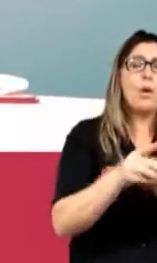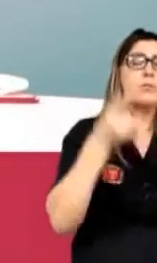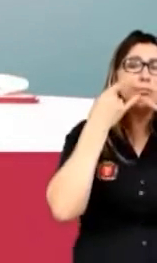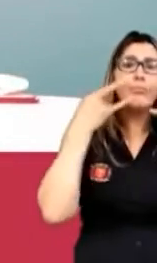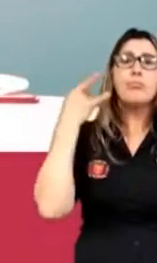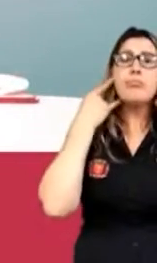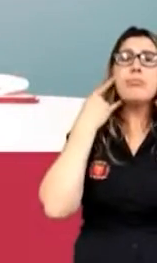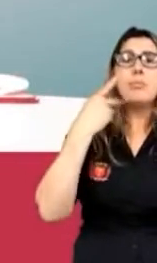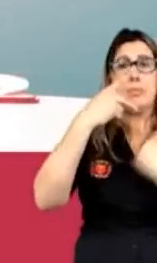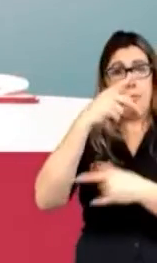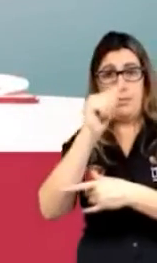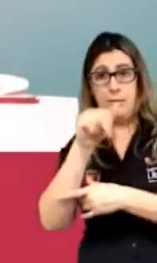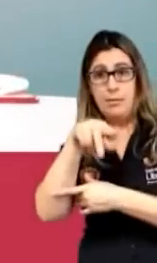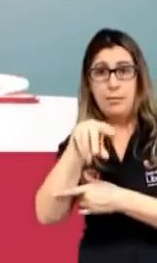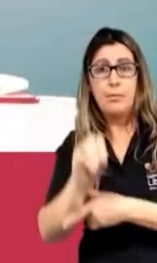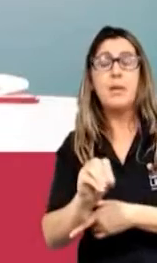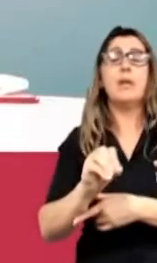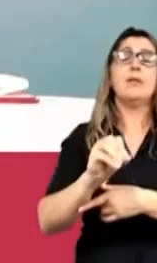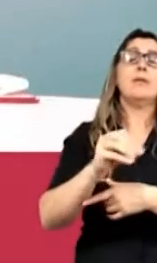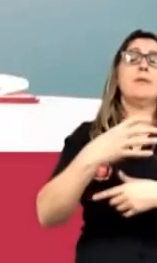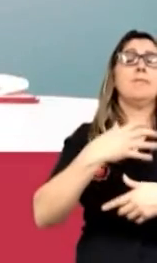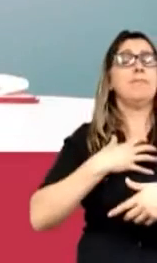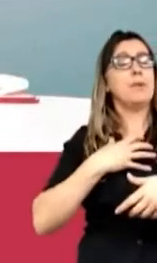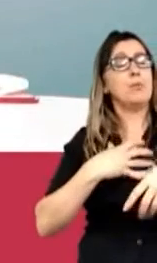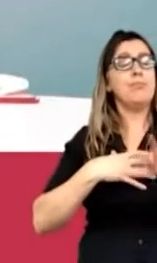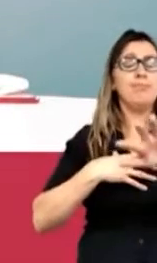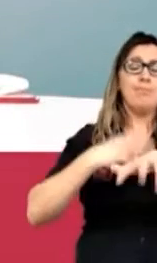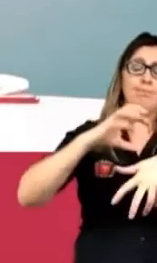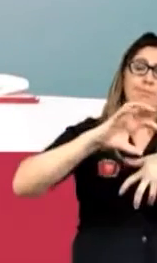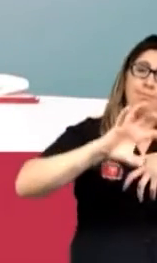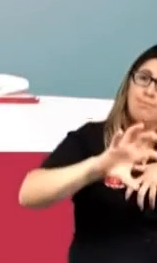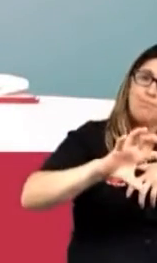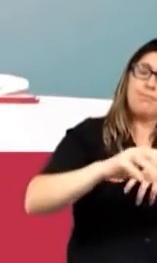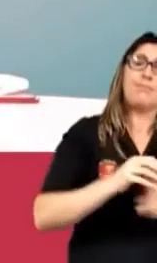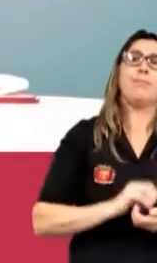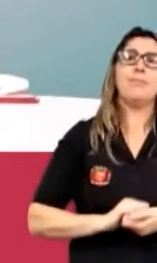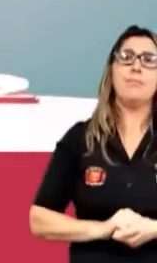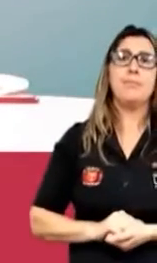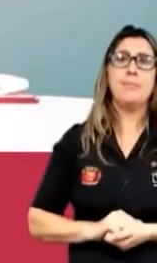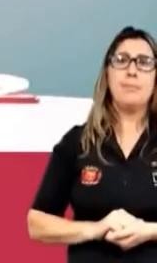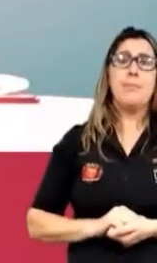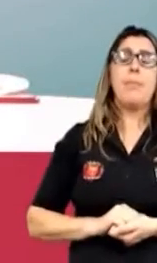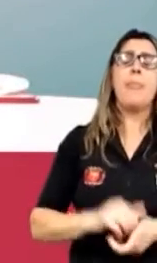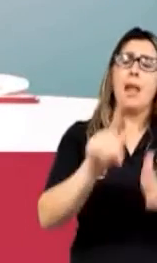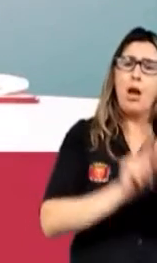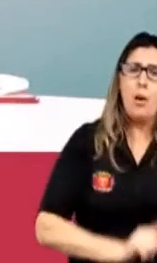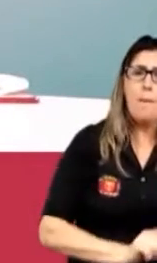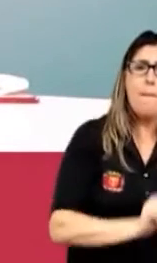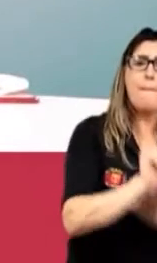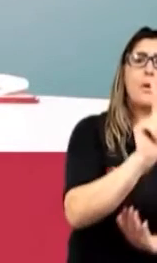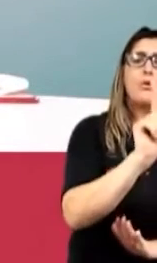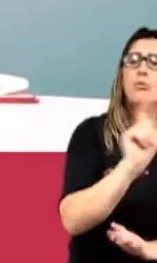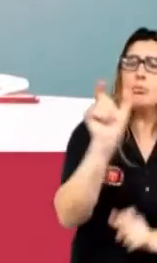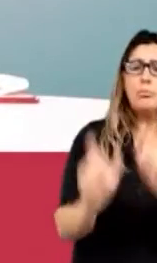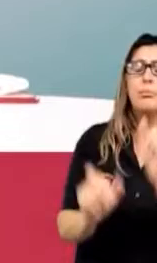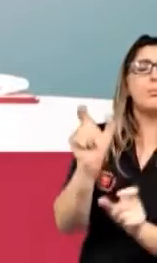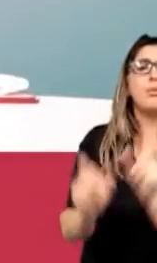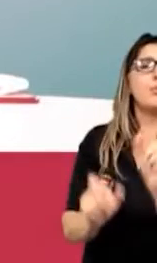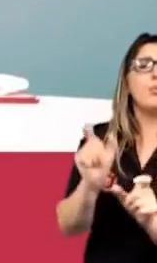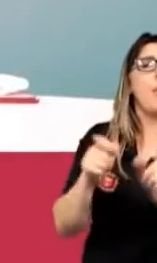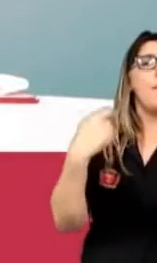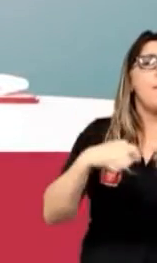gente também está declarando esse amor ao próximo, né? E a pergunta, né, Marion, é quem deve usar a